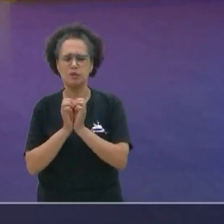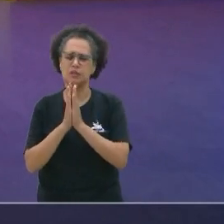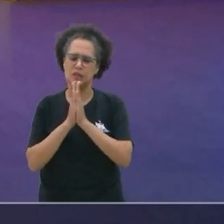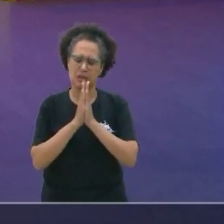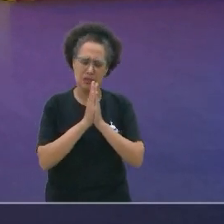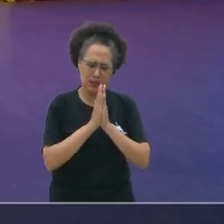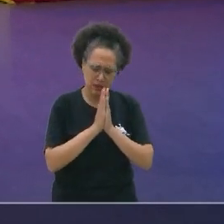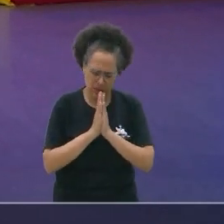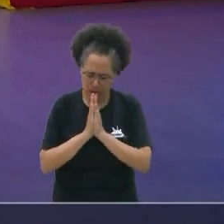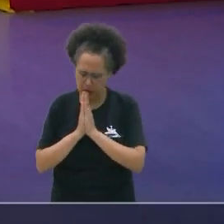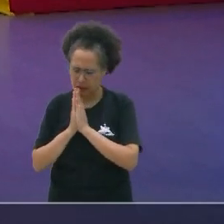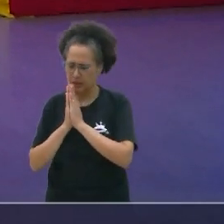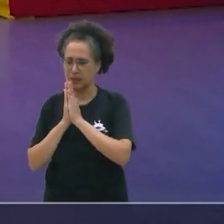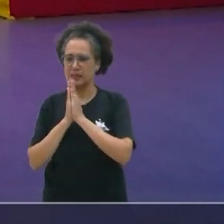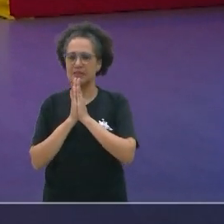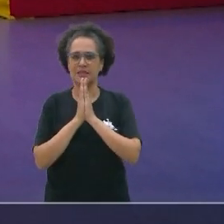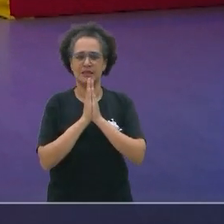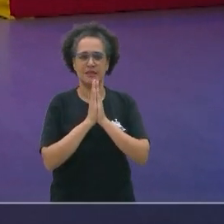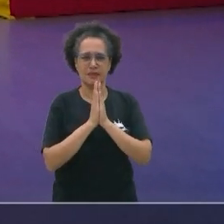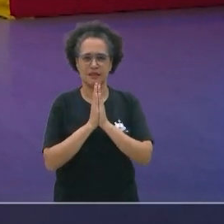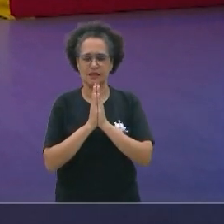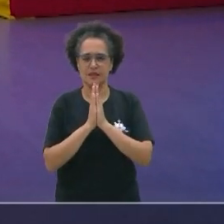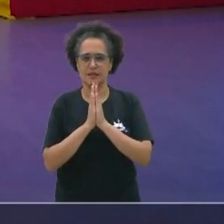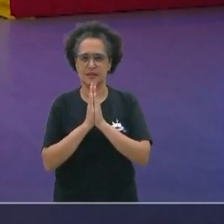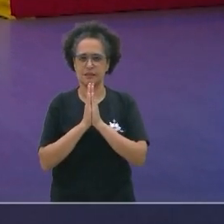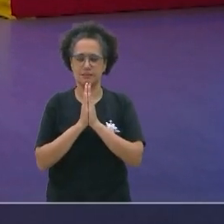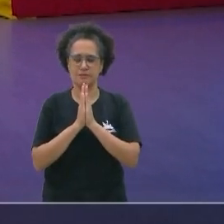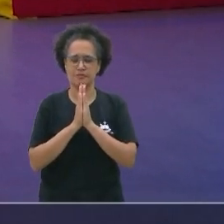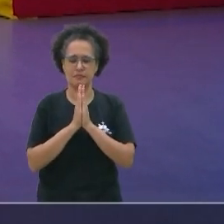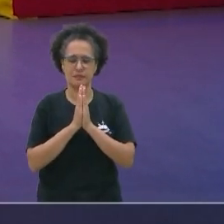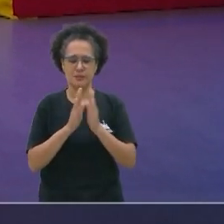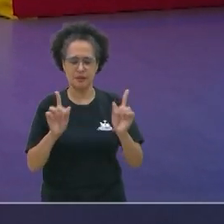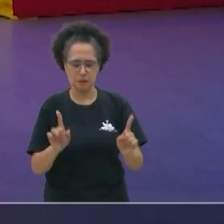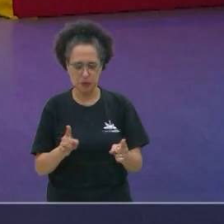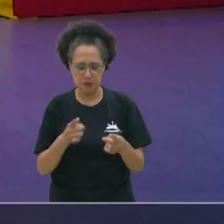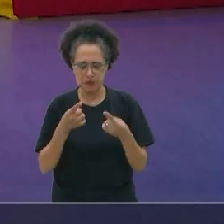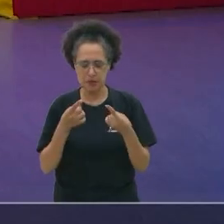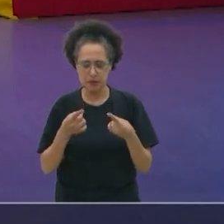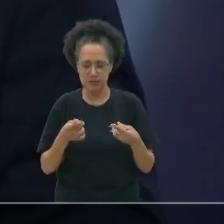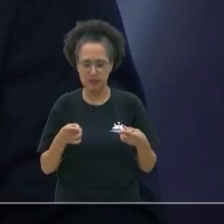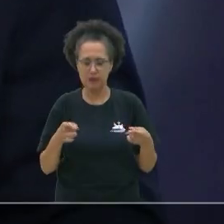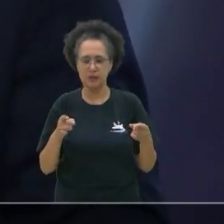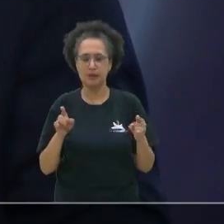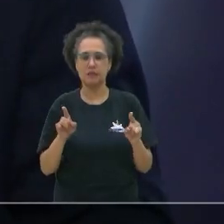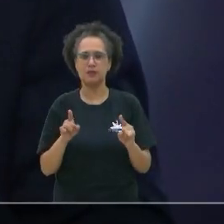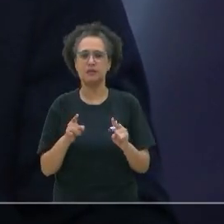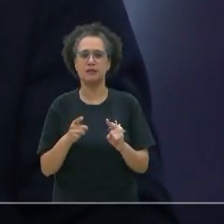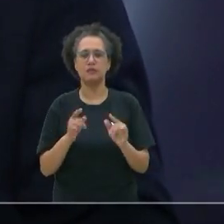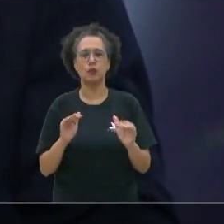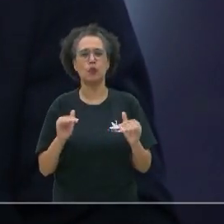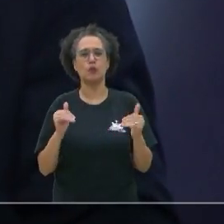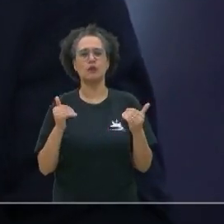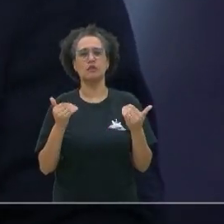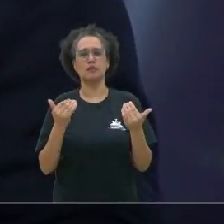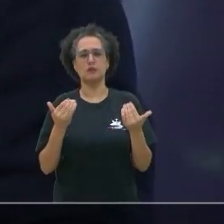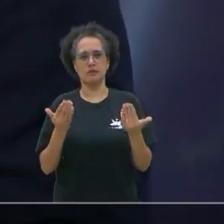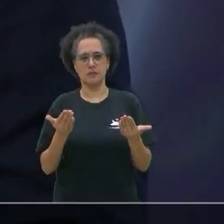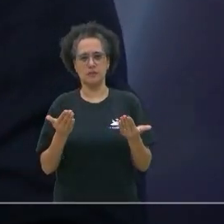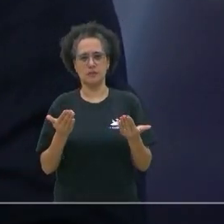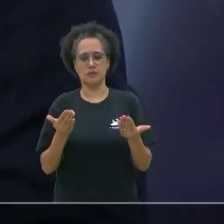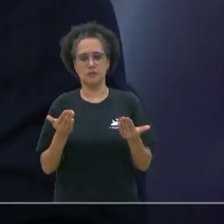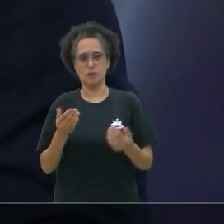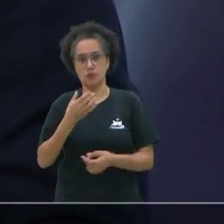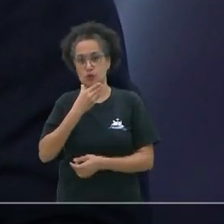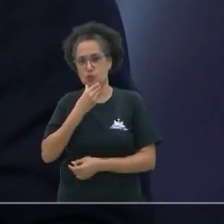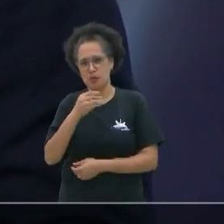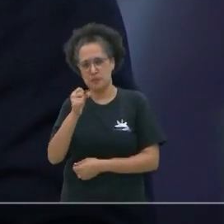canção, mas agora trazendo na sua mente essa música, quando foi feita, ele estava passando